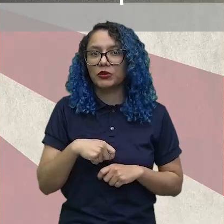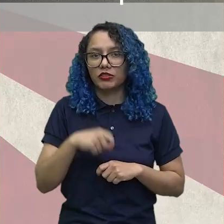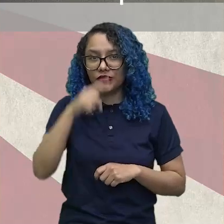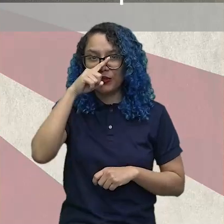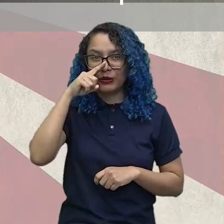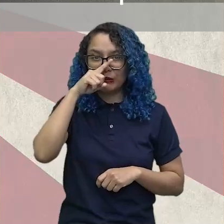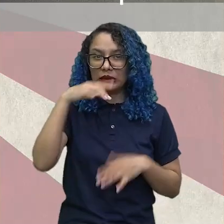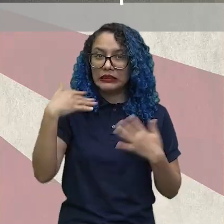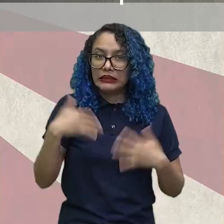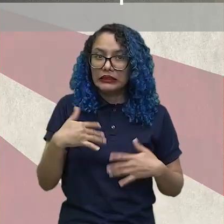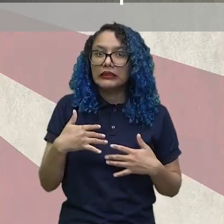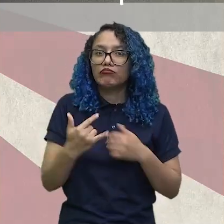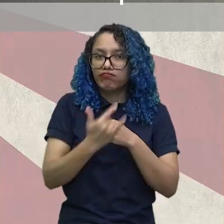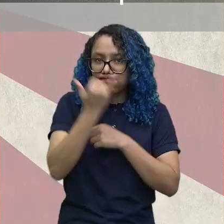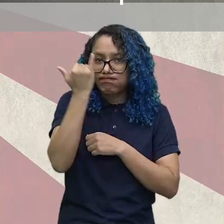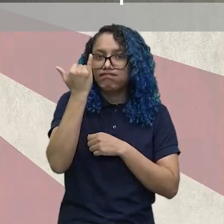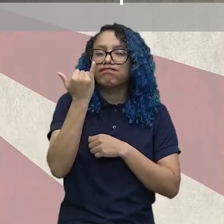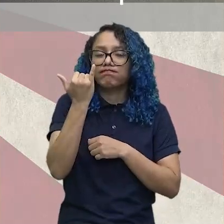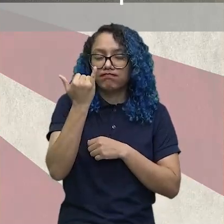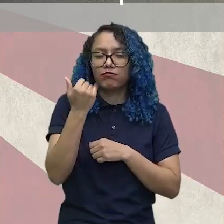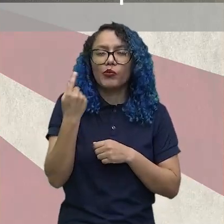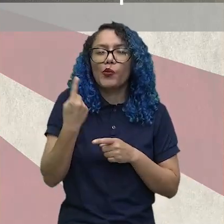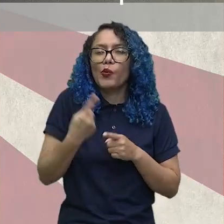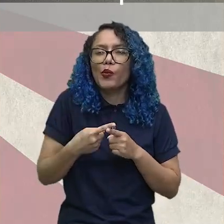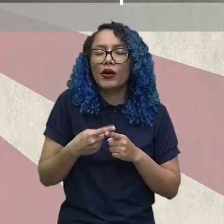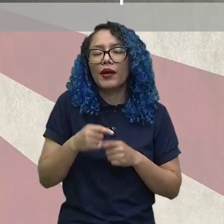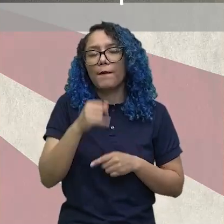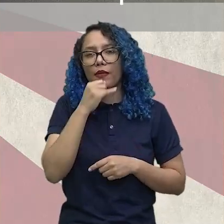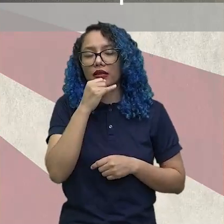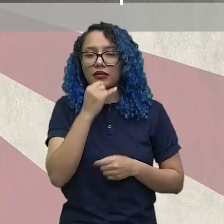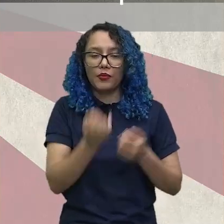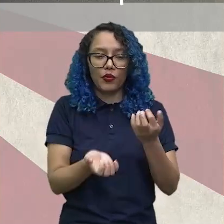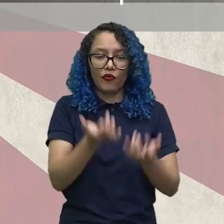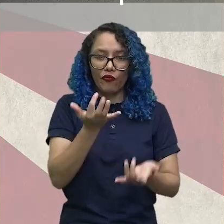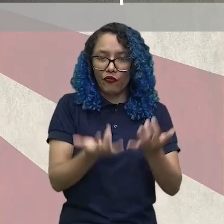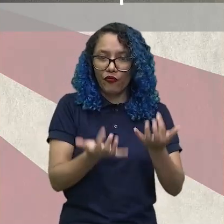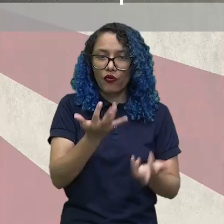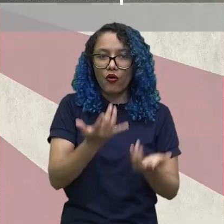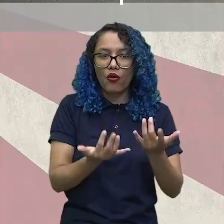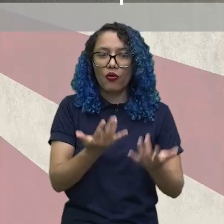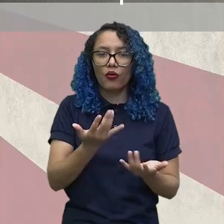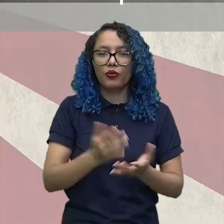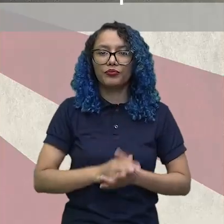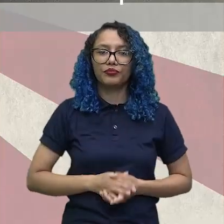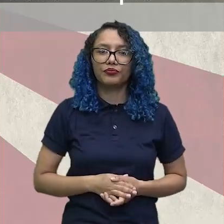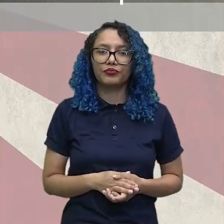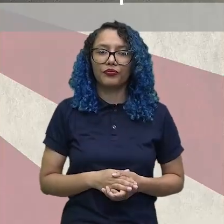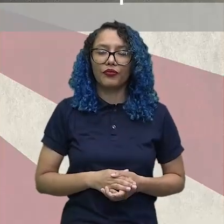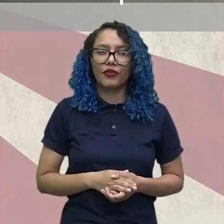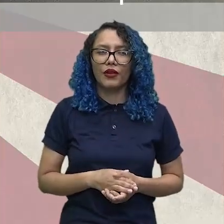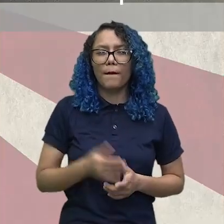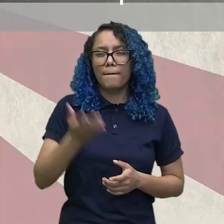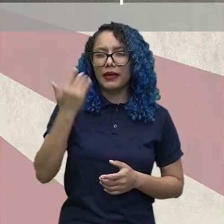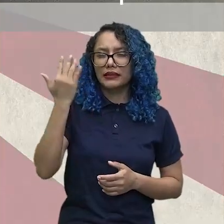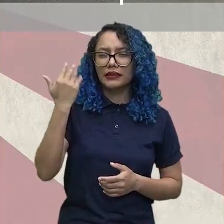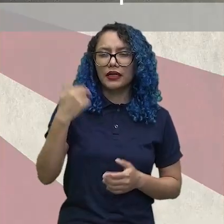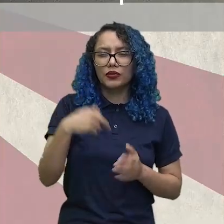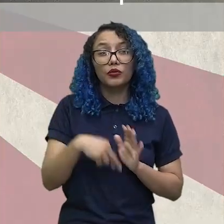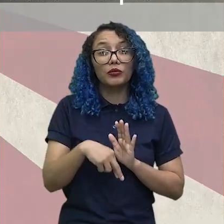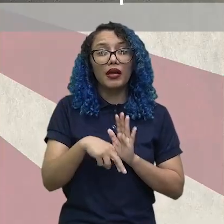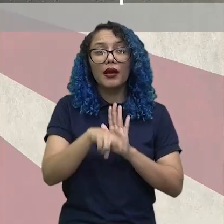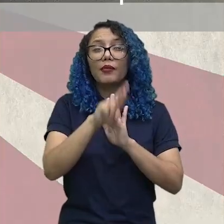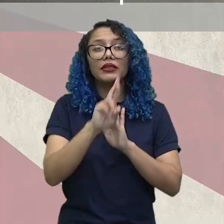falamos desse risco, vamos perceber que se o fogo ele representou por muito tempo